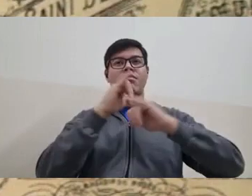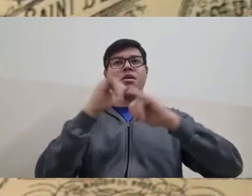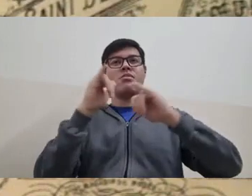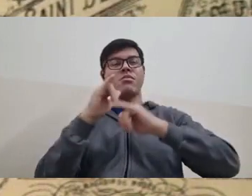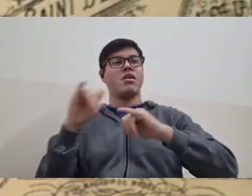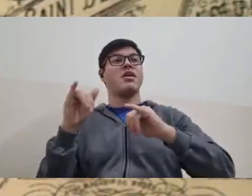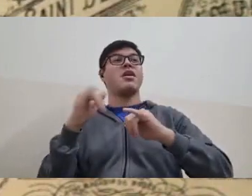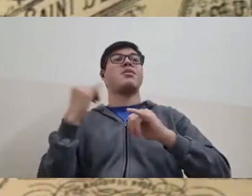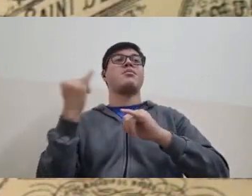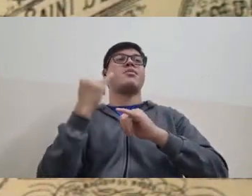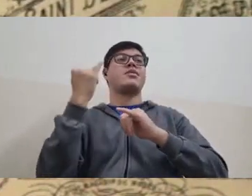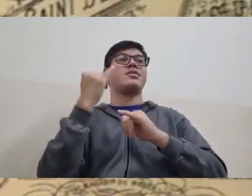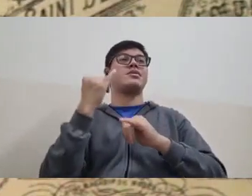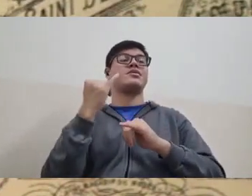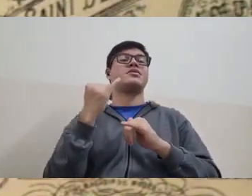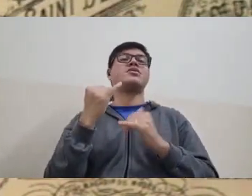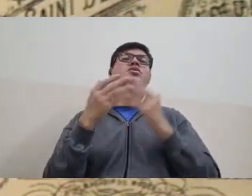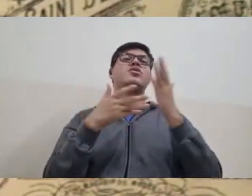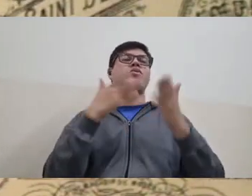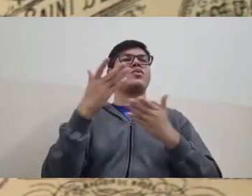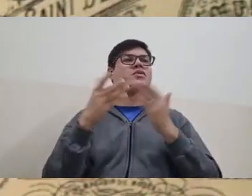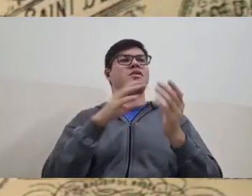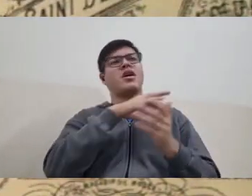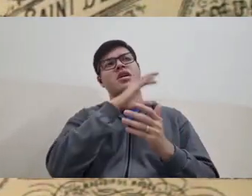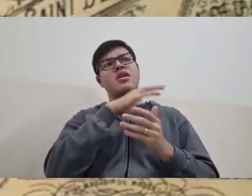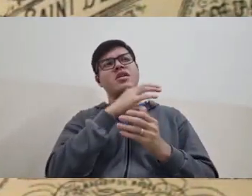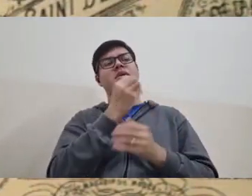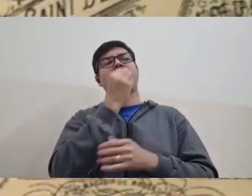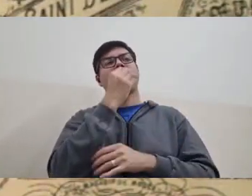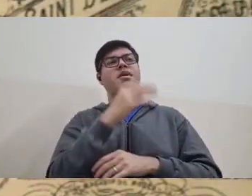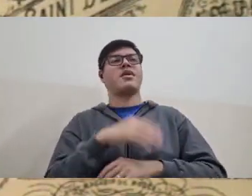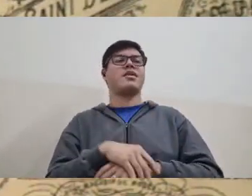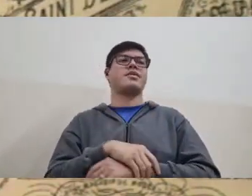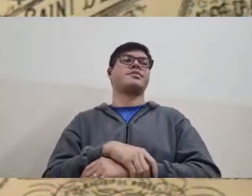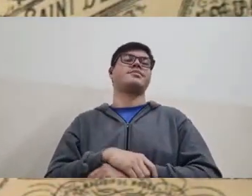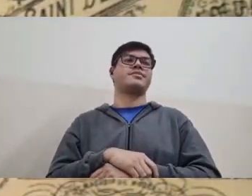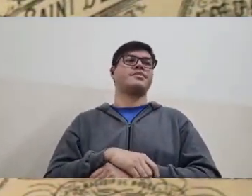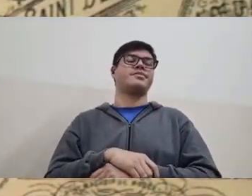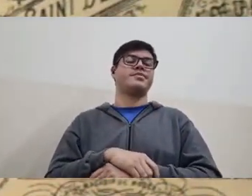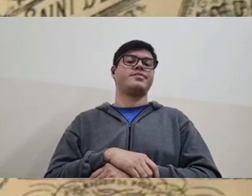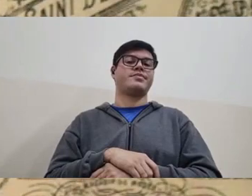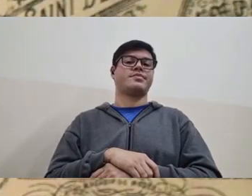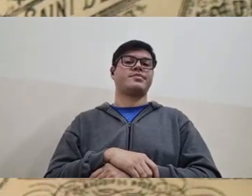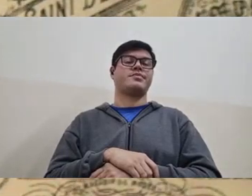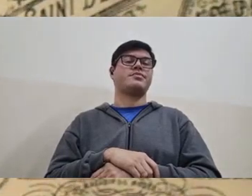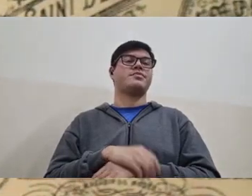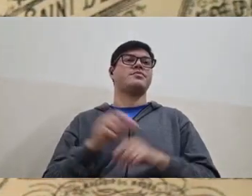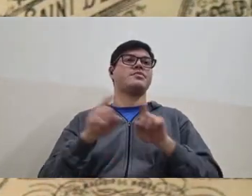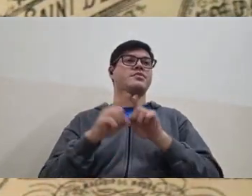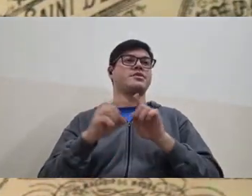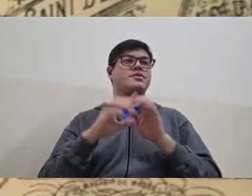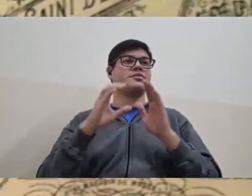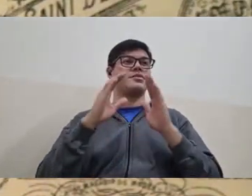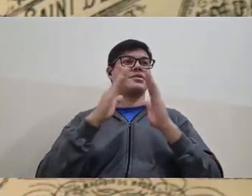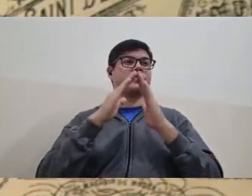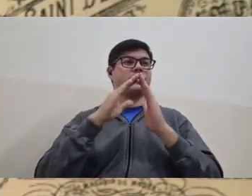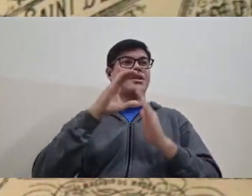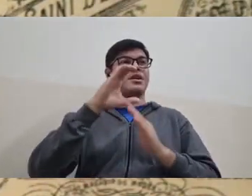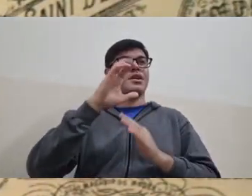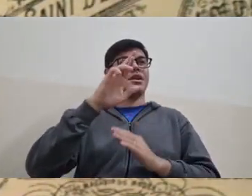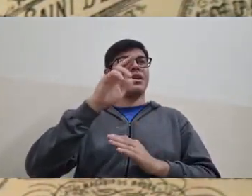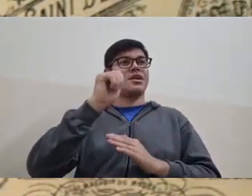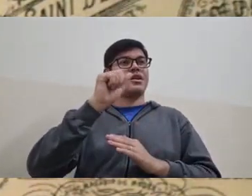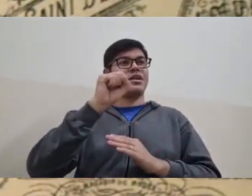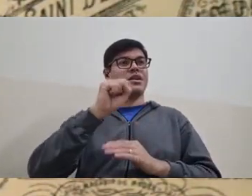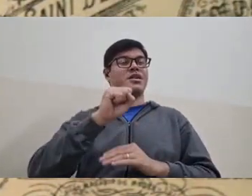campanha de microchipagem para você cuidar direitinho do seu animal. Muito importante. Muito importante. O CRAS, o